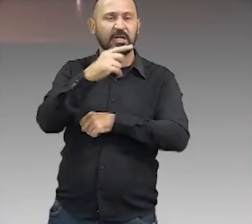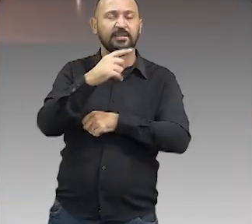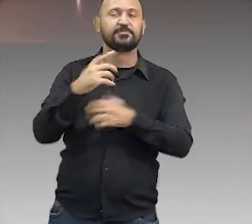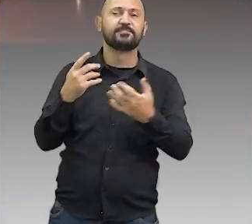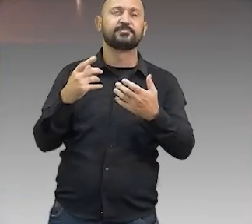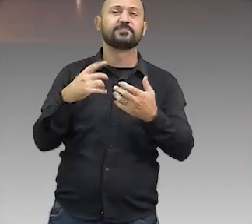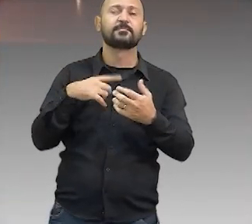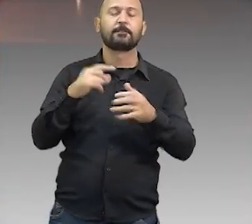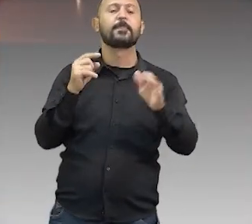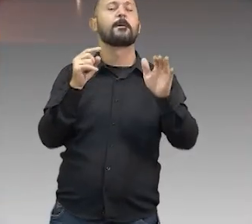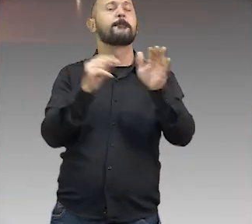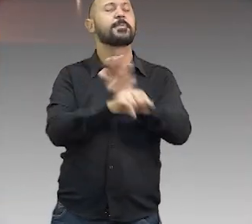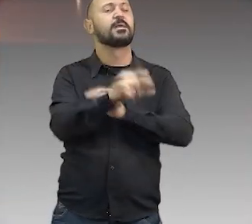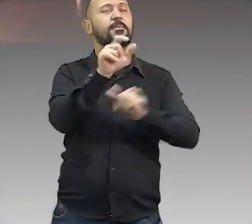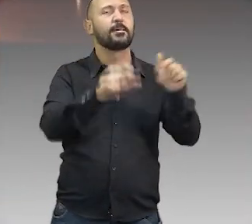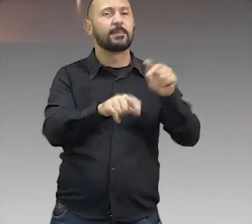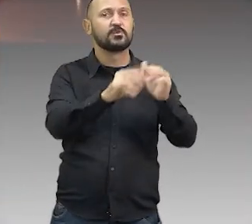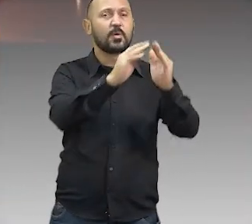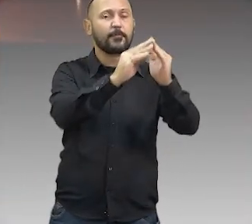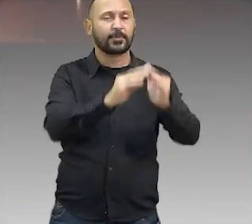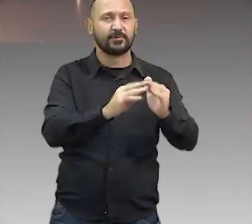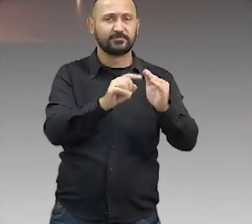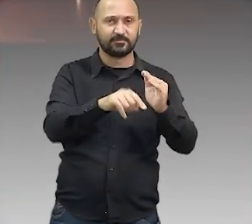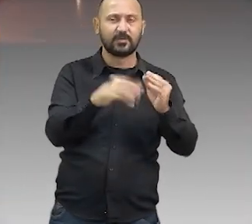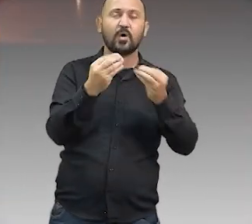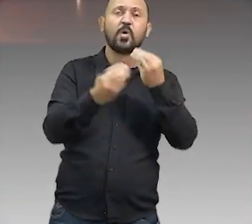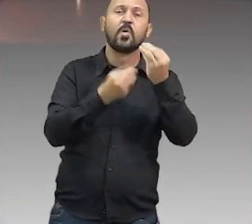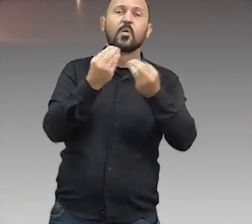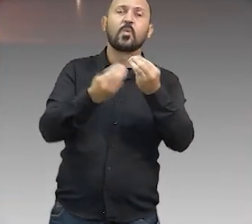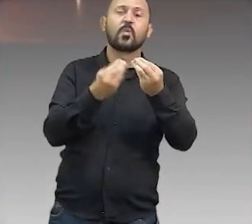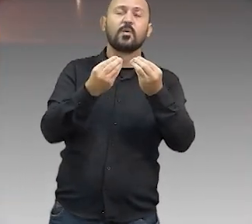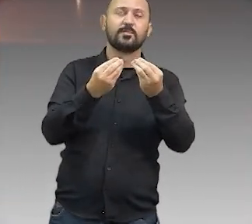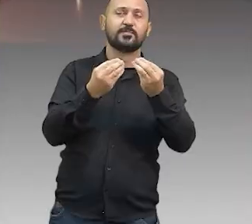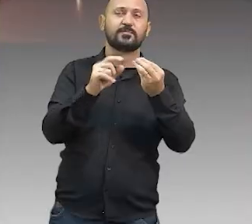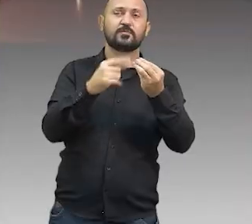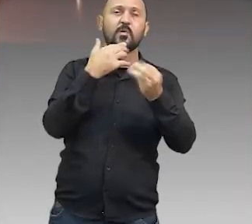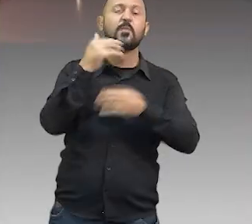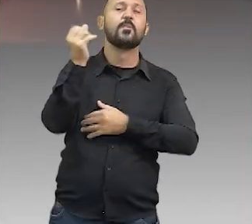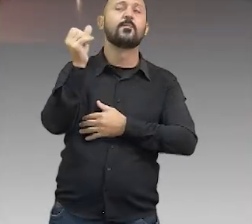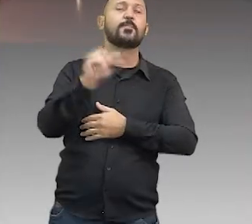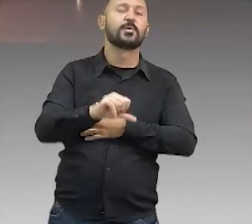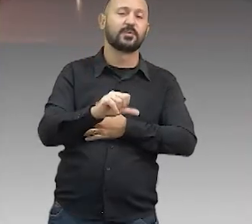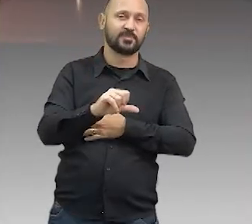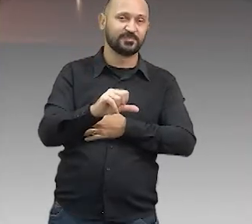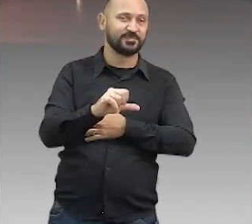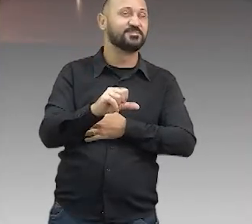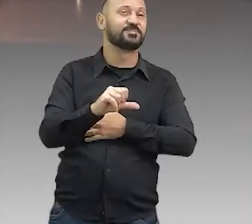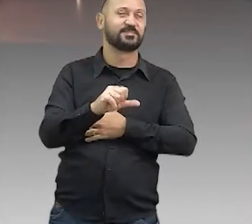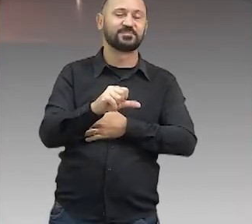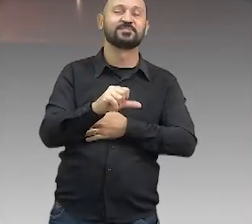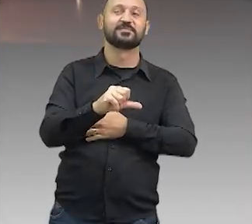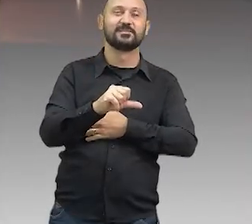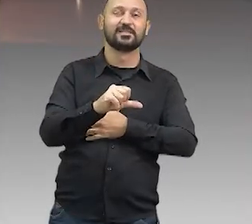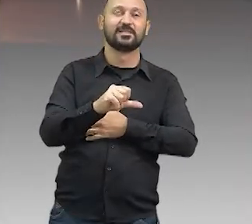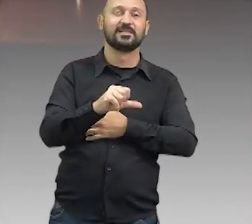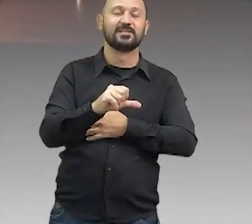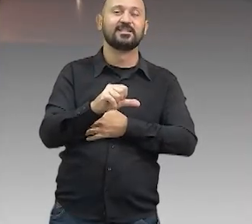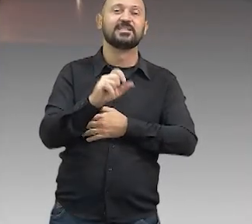já está... Você pergunta para as pessoas que moram lá, como que a coisa piorou em termos